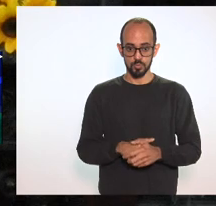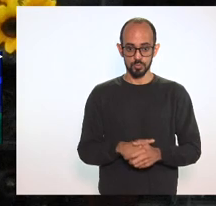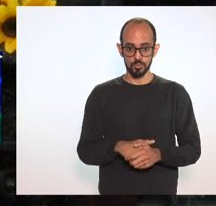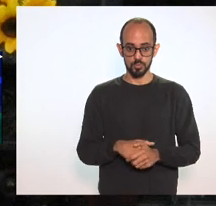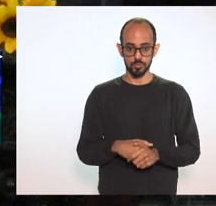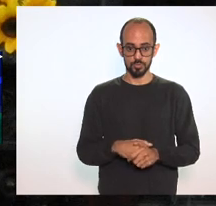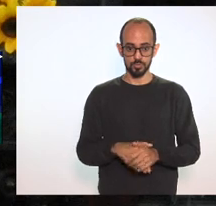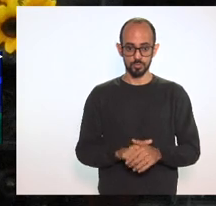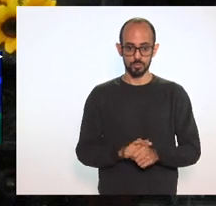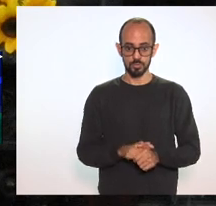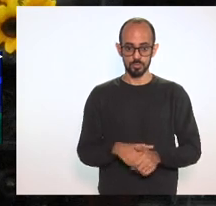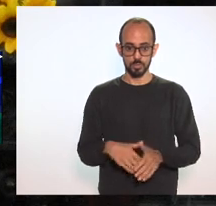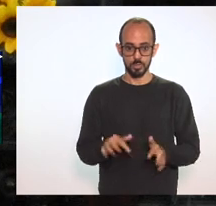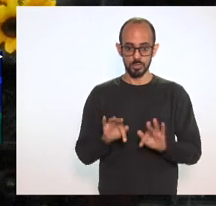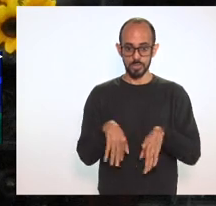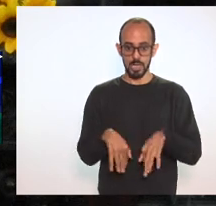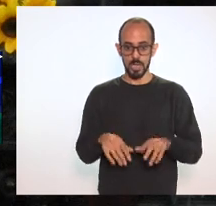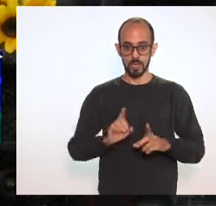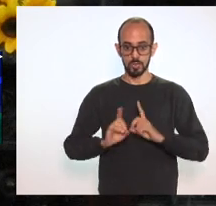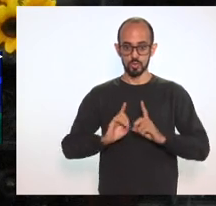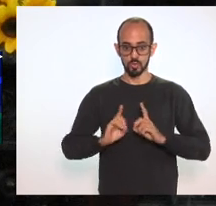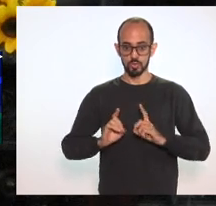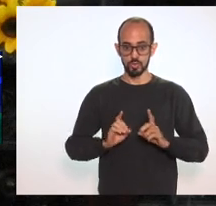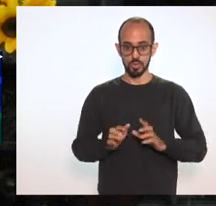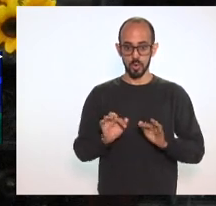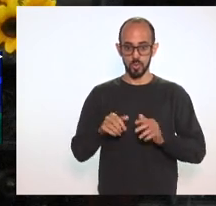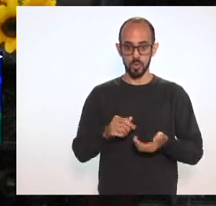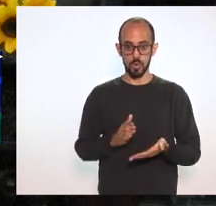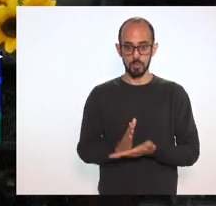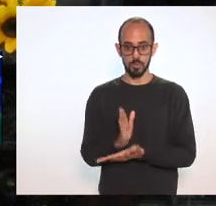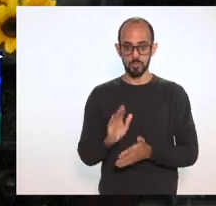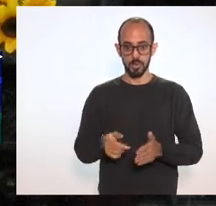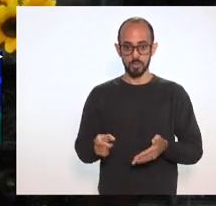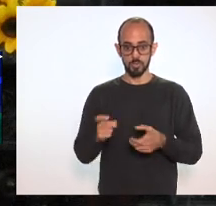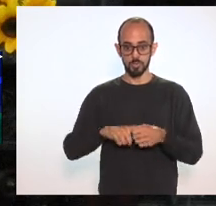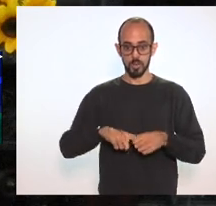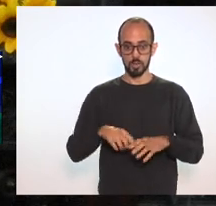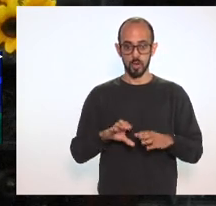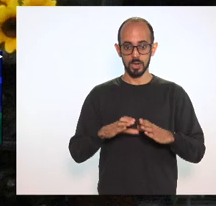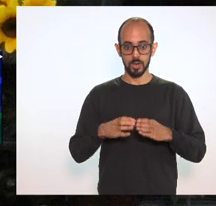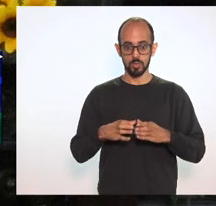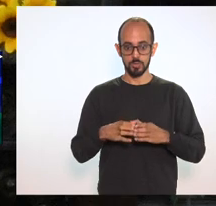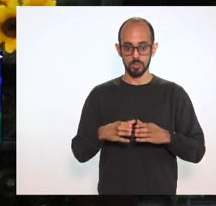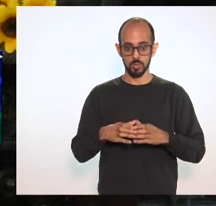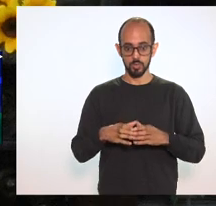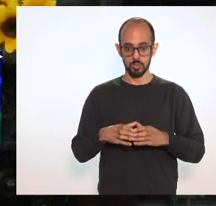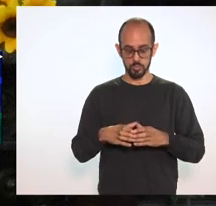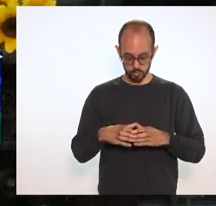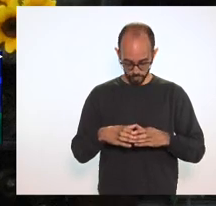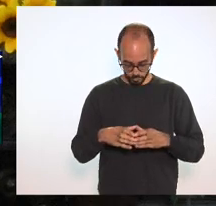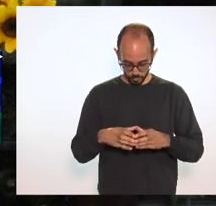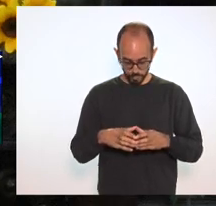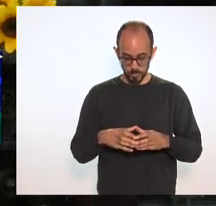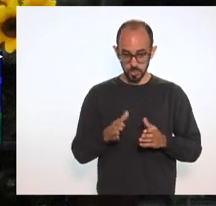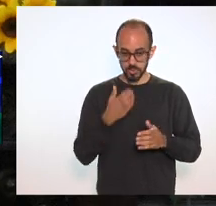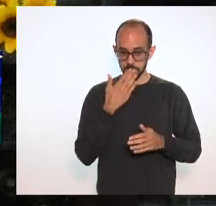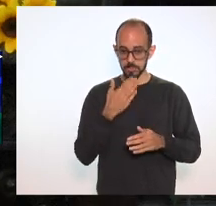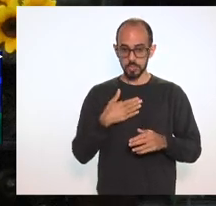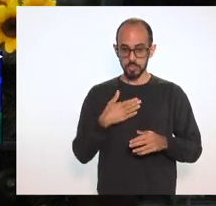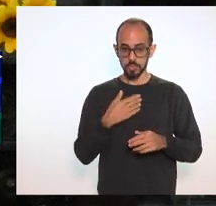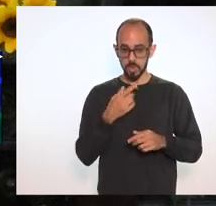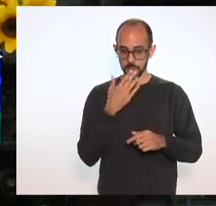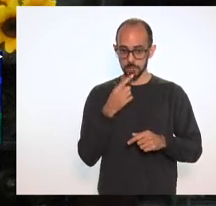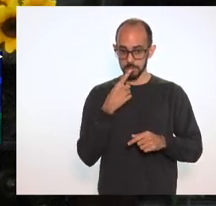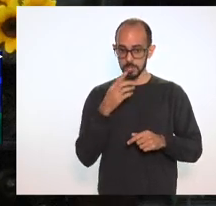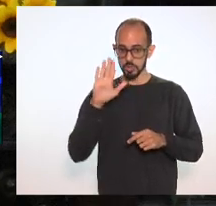curtir terra da descrição a presente proposta recebeu duas emendas e atuar nas comissões para discutir eu tinha pedido aqui